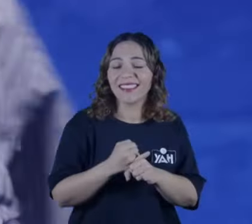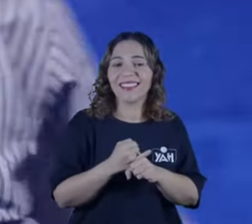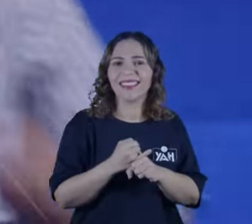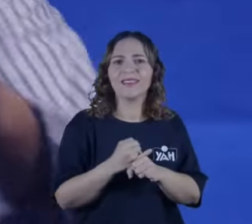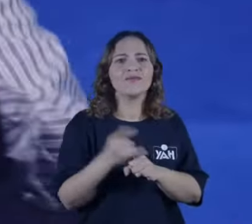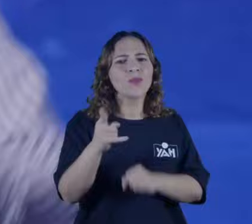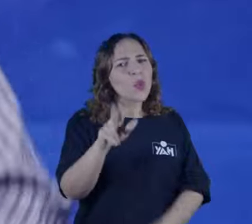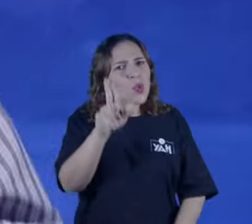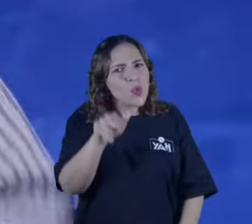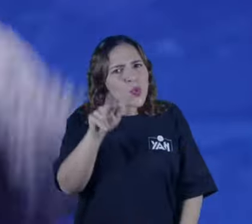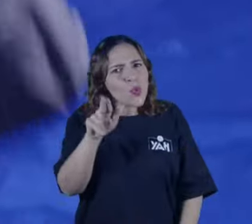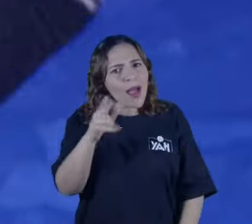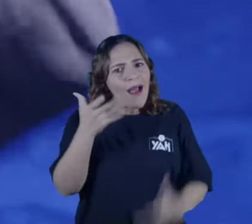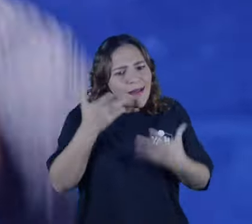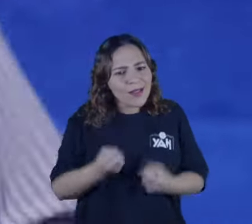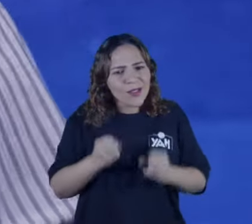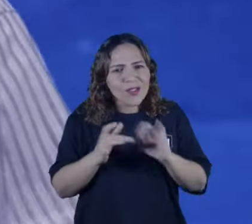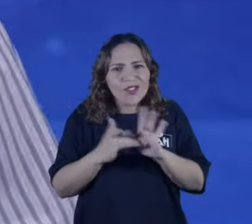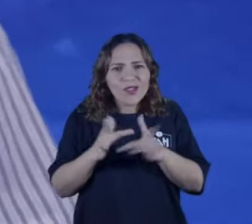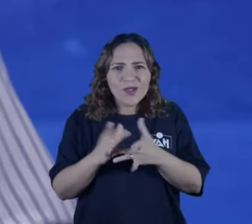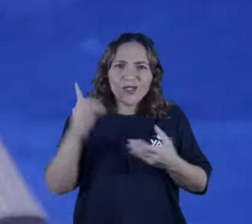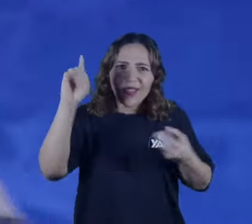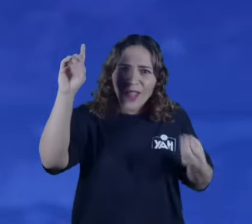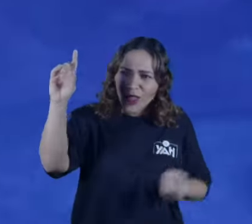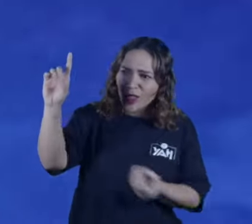e nunca entregou a vida para Jesus para valer,